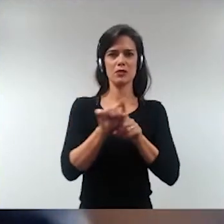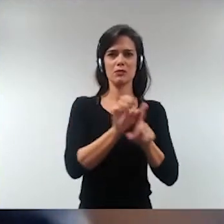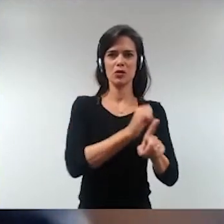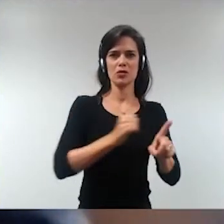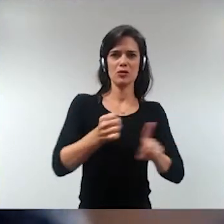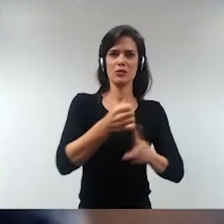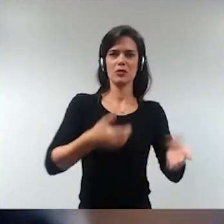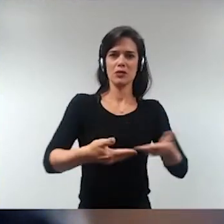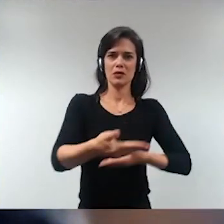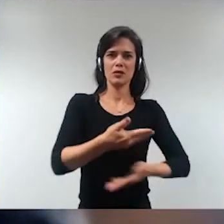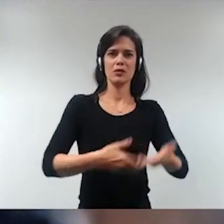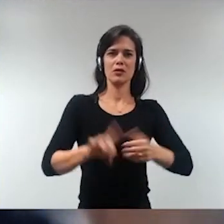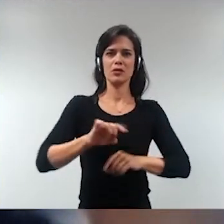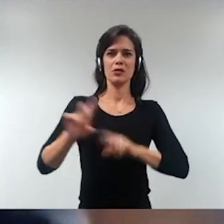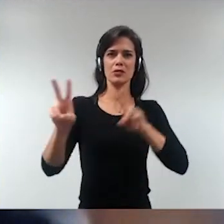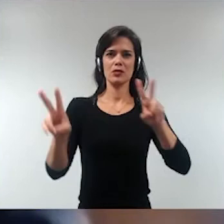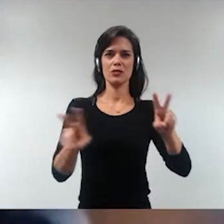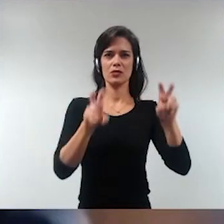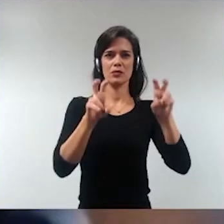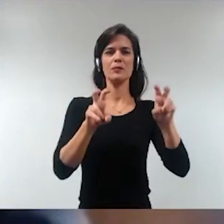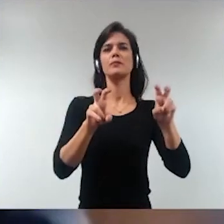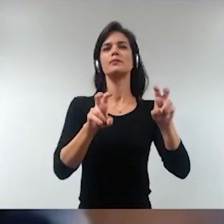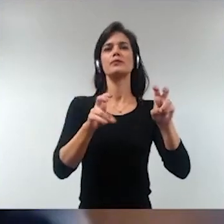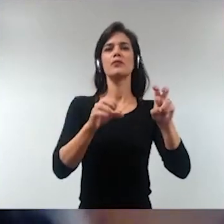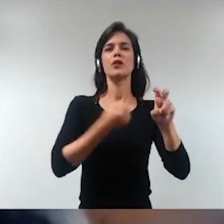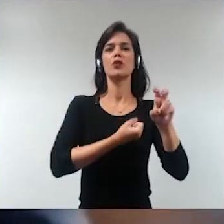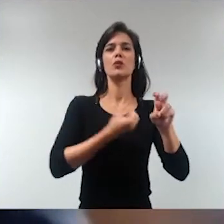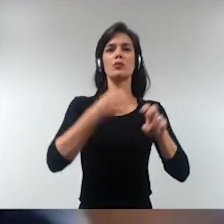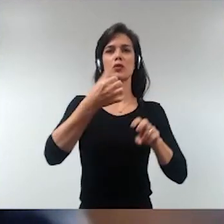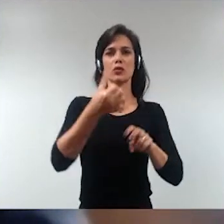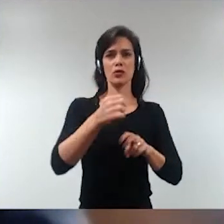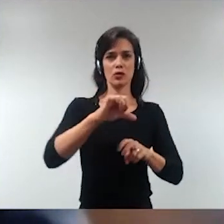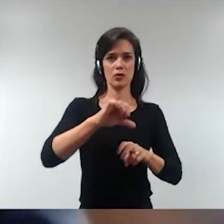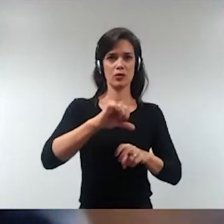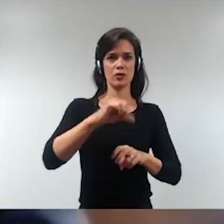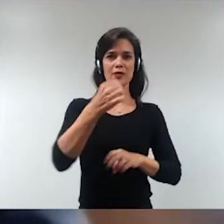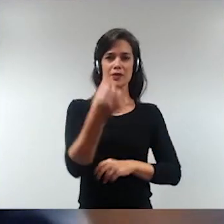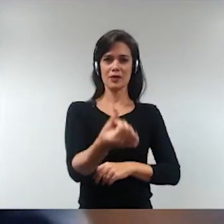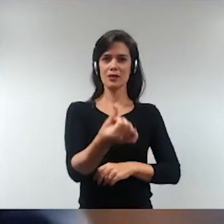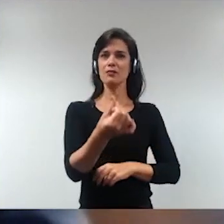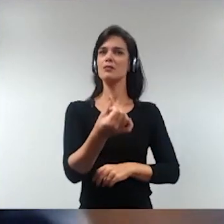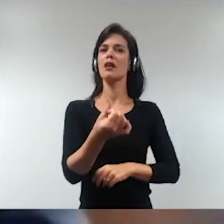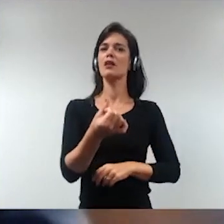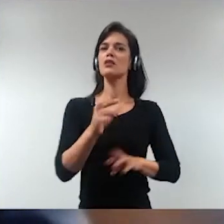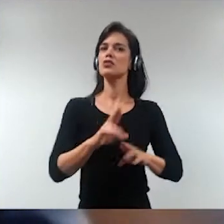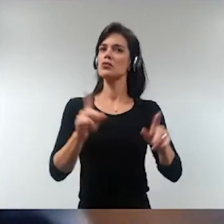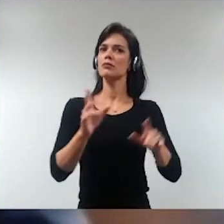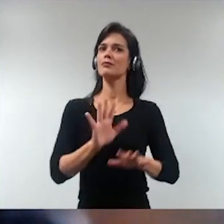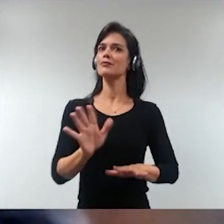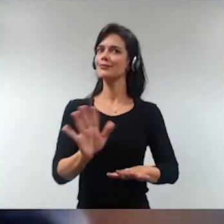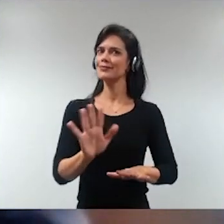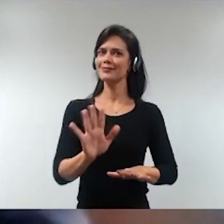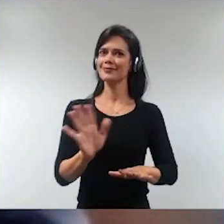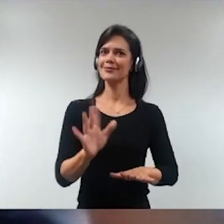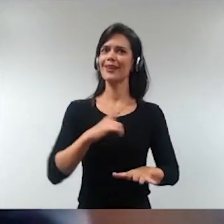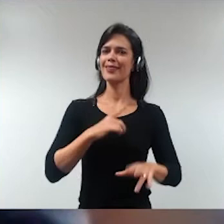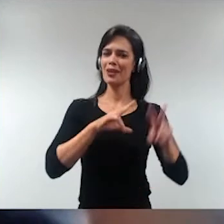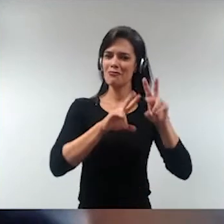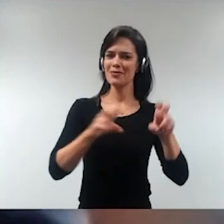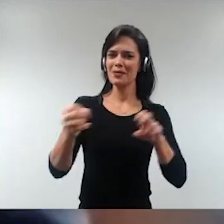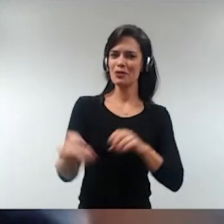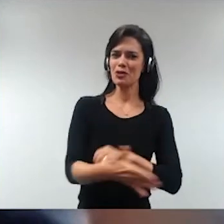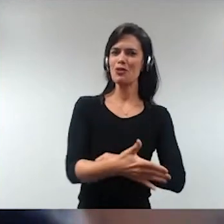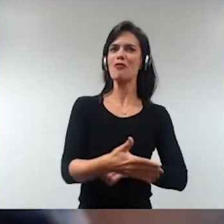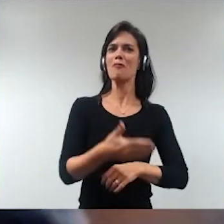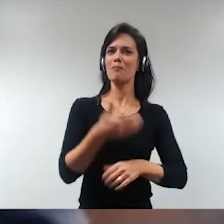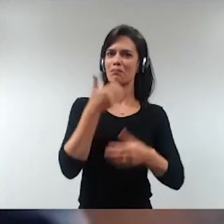sociedade. E o nosso painel, o painel 96, não poderia ser diferente, na medida em que traz assunto contemporâneo,